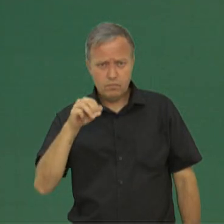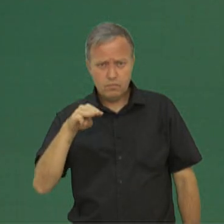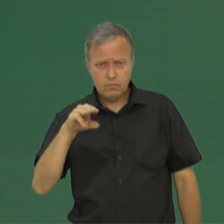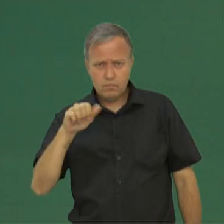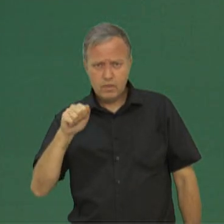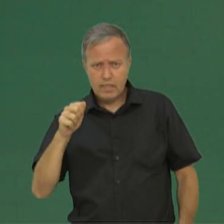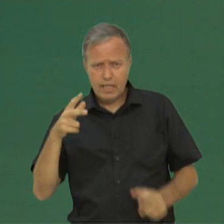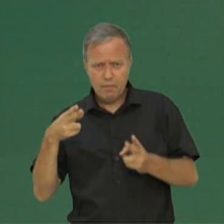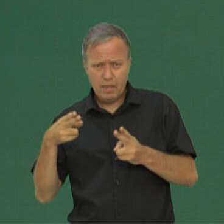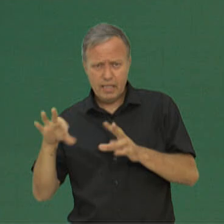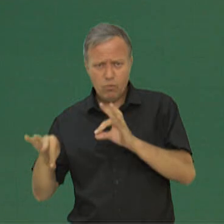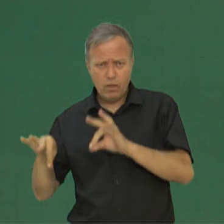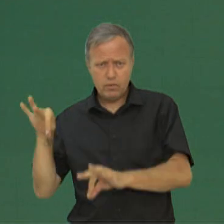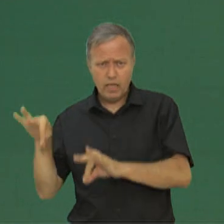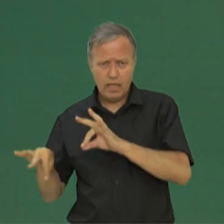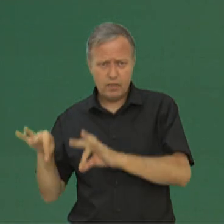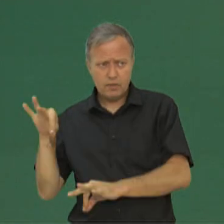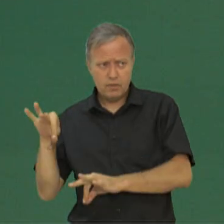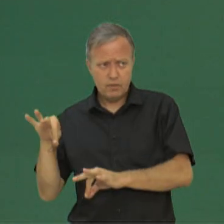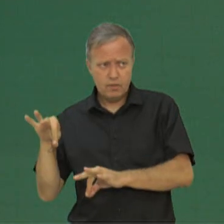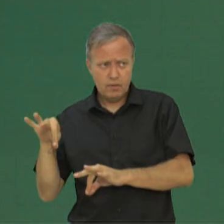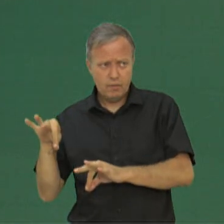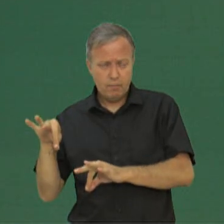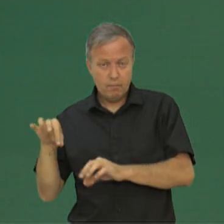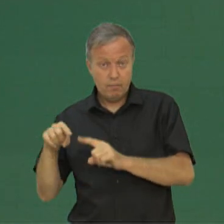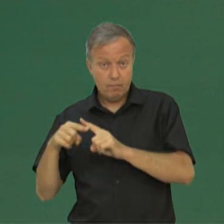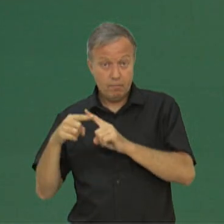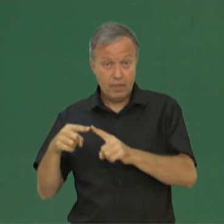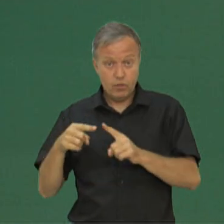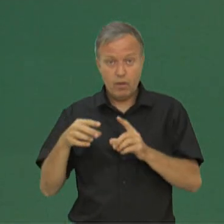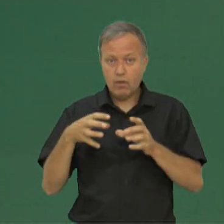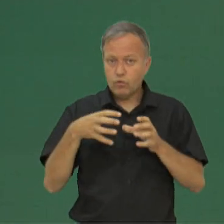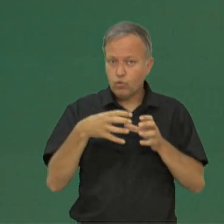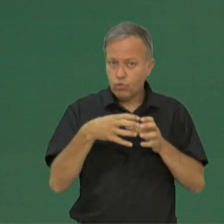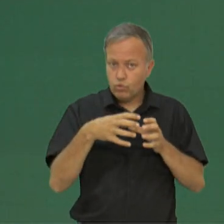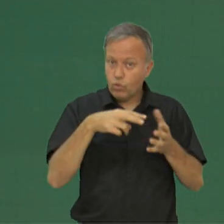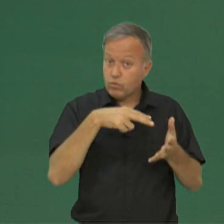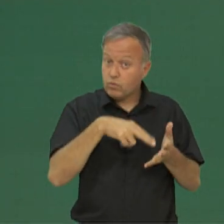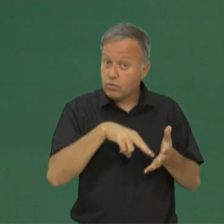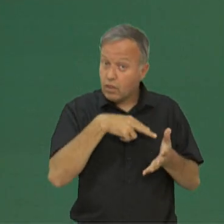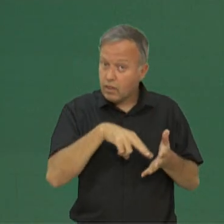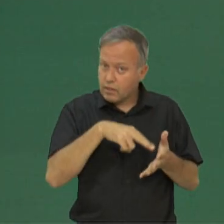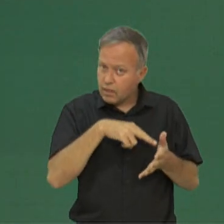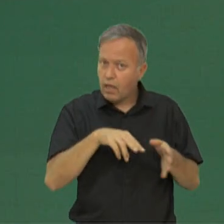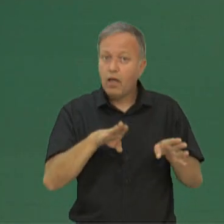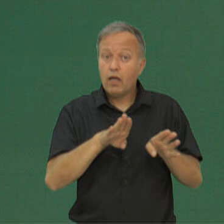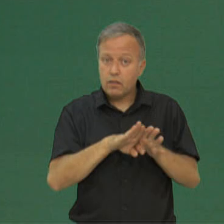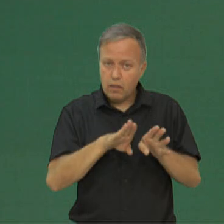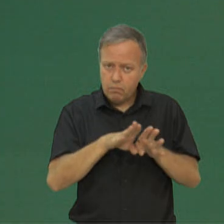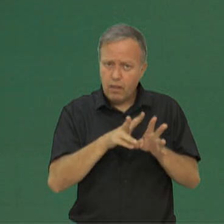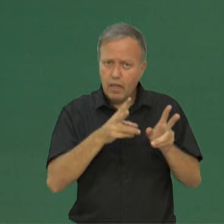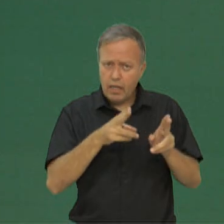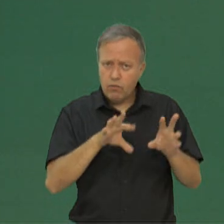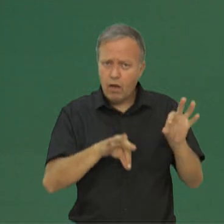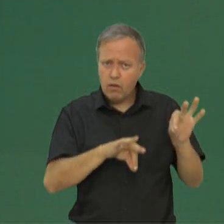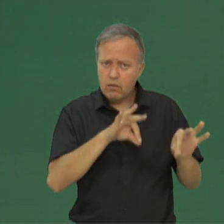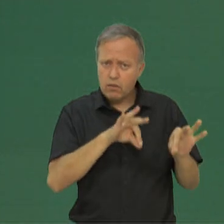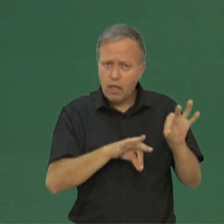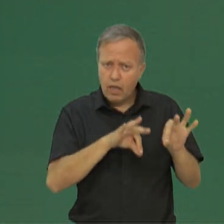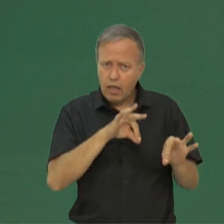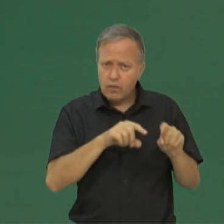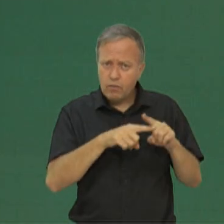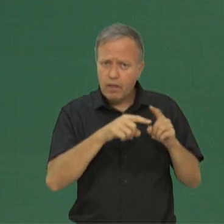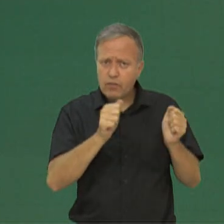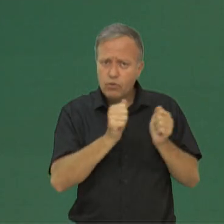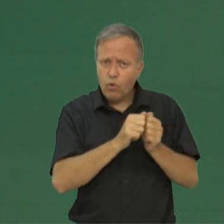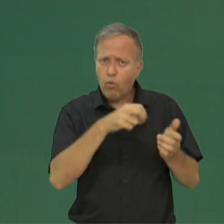teatro. Mas pensem, uma peça de dança é uma peça teatral, né? Com música. A gente